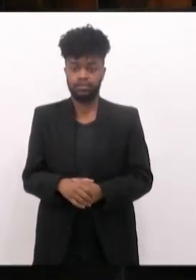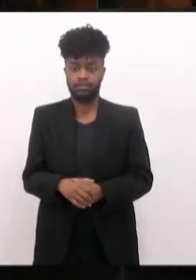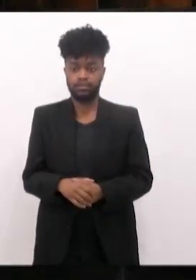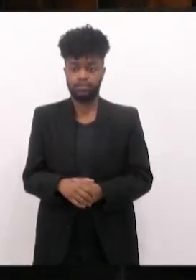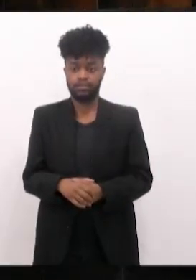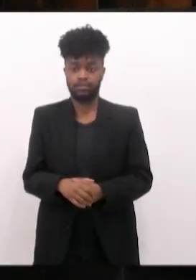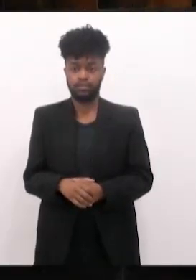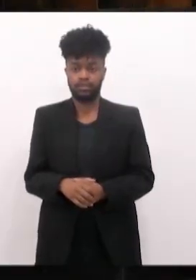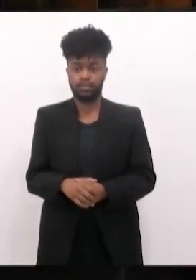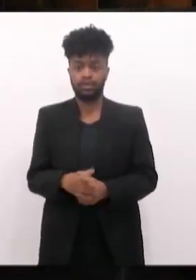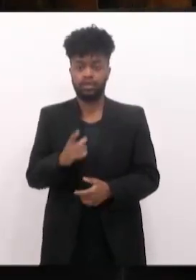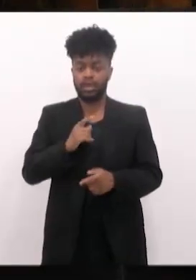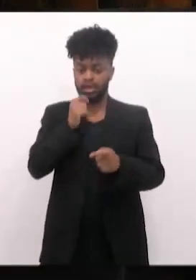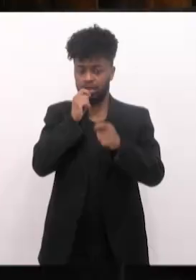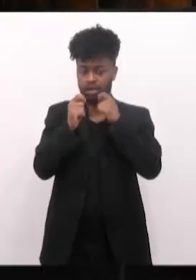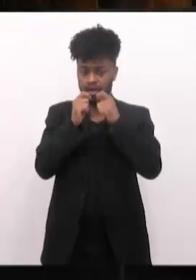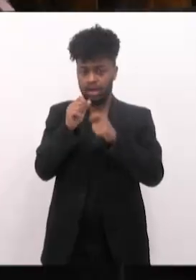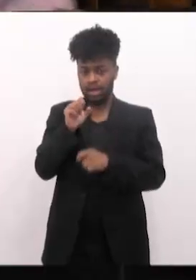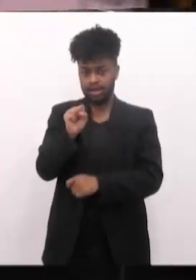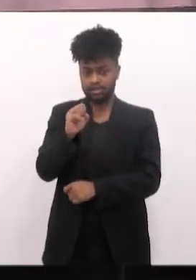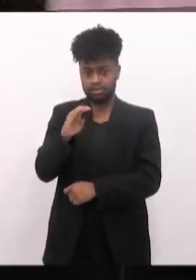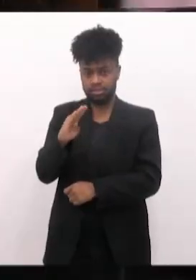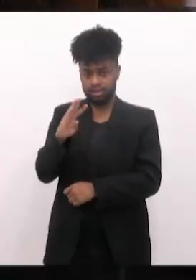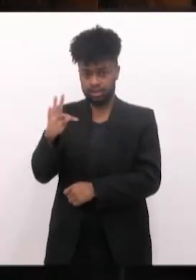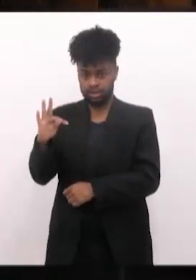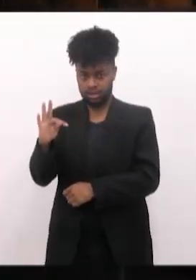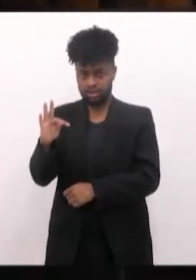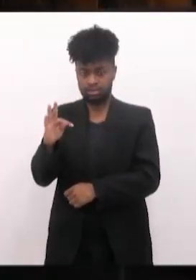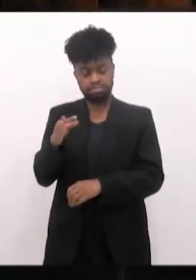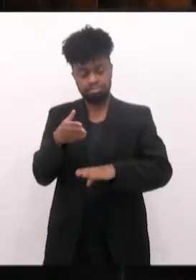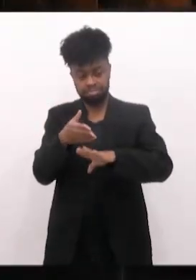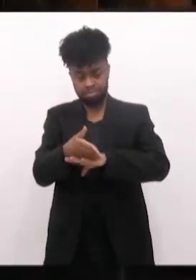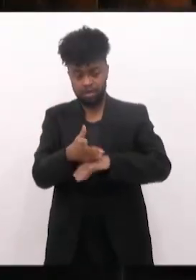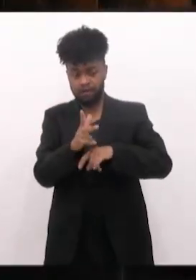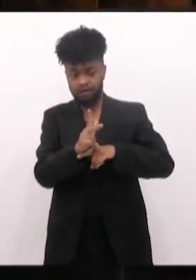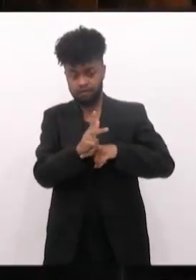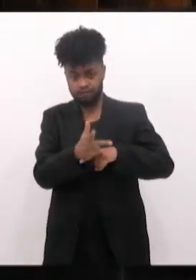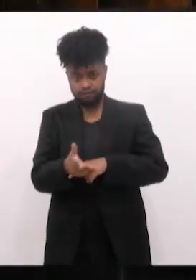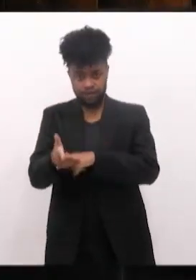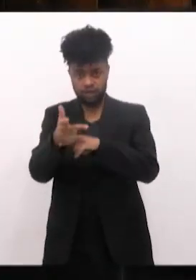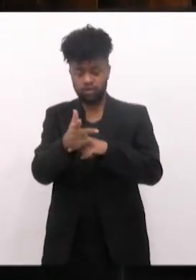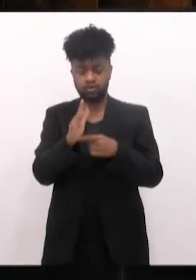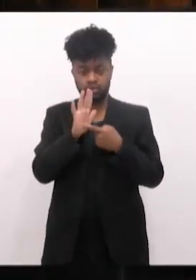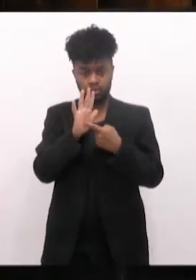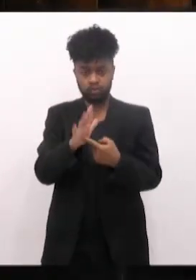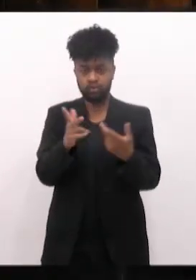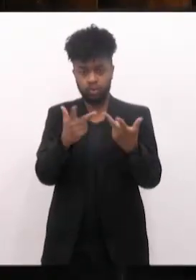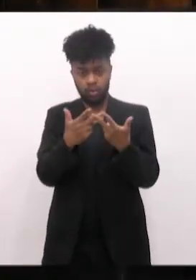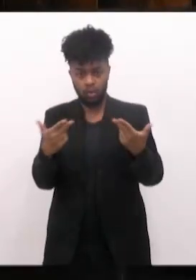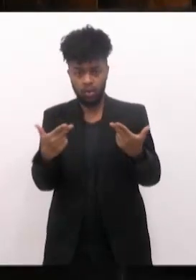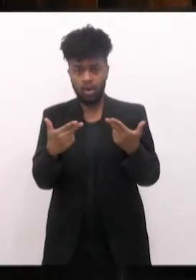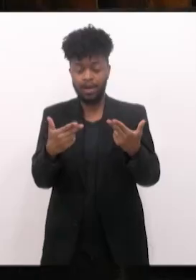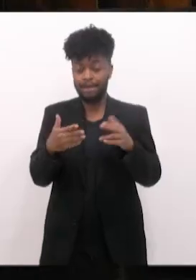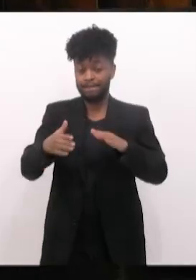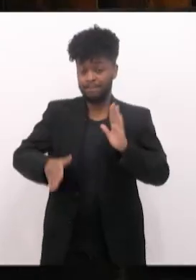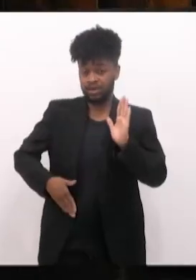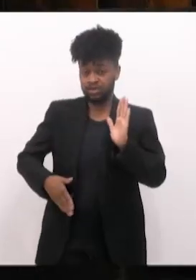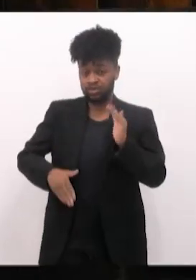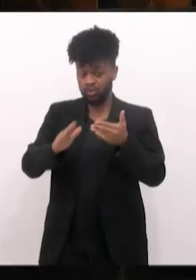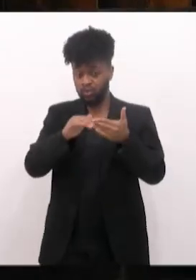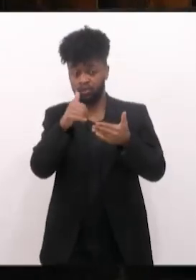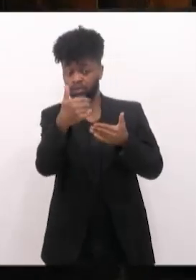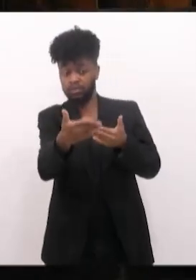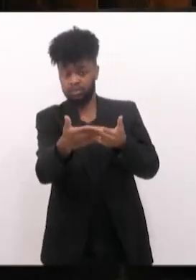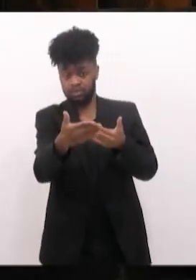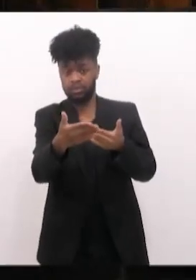o repórter do SBT foi lá, fez o vídeo que ele tinha que fazer, mostrando, vagabundo do outro lado, que